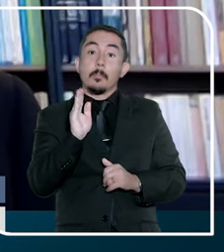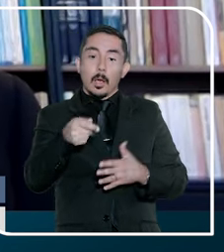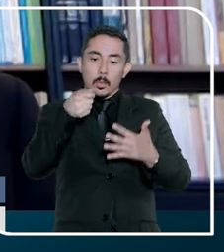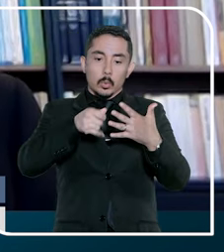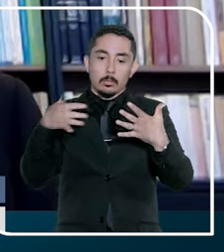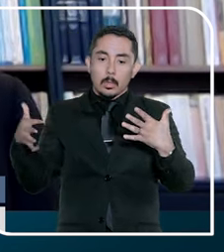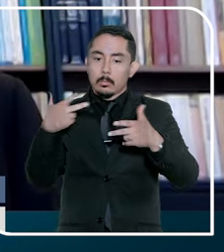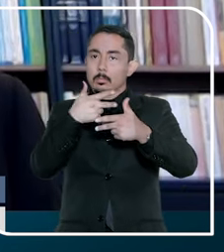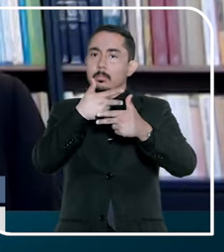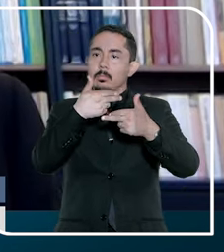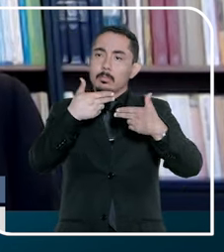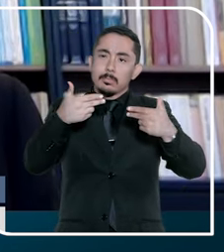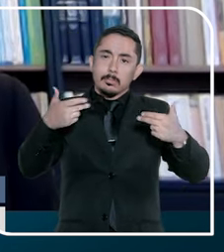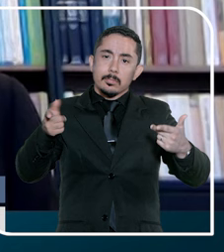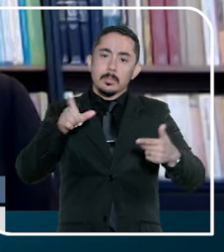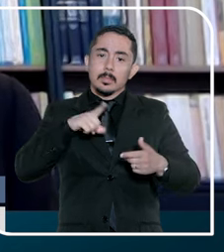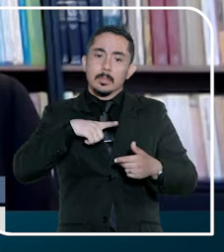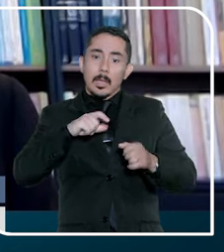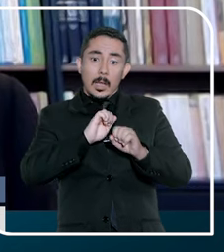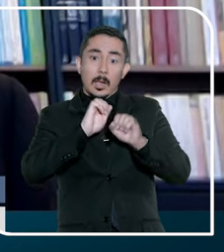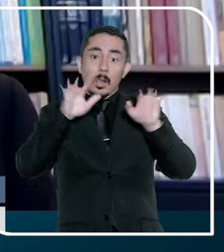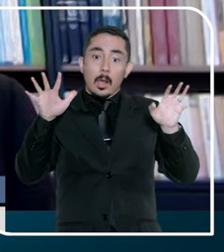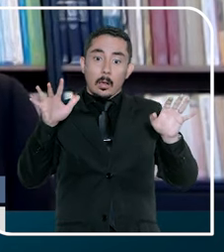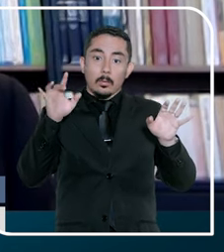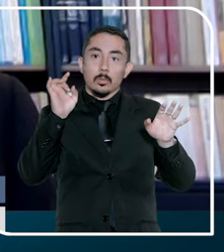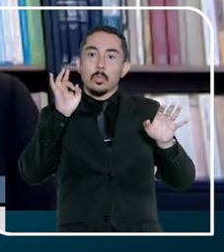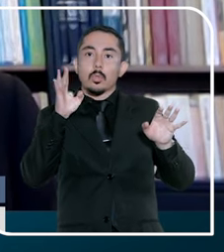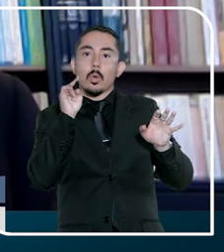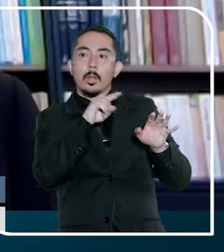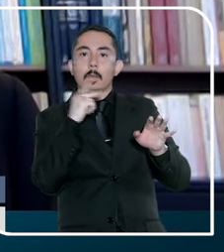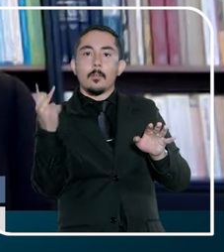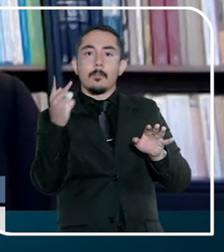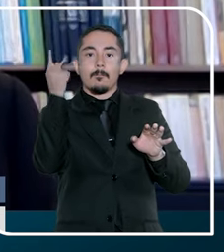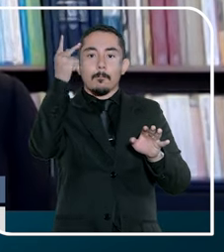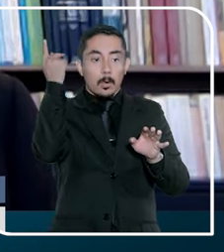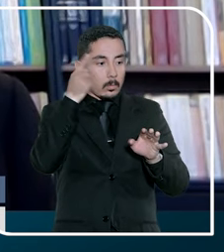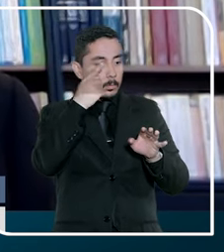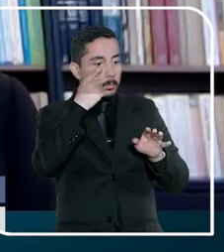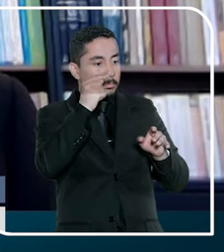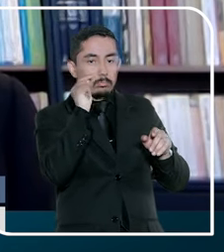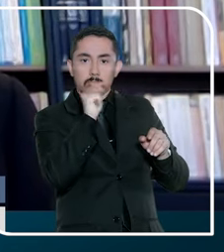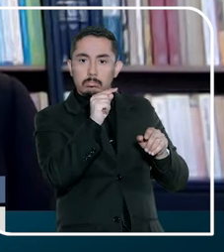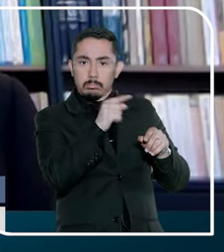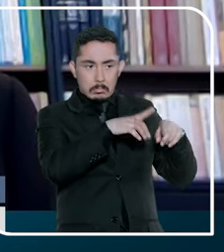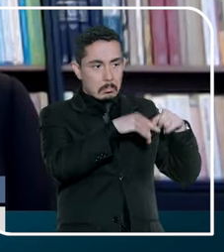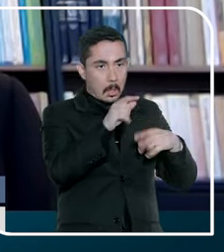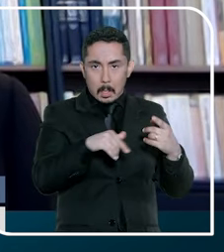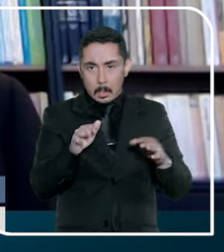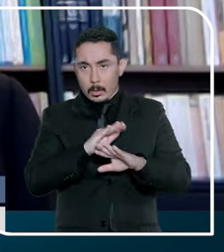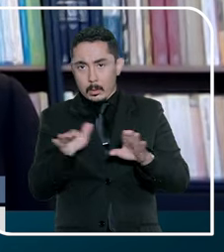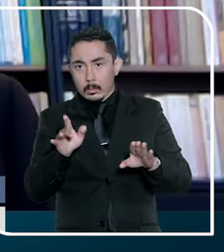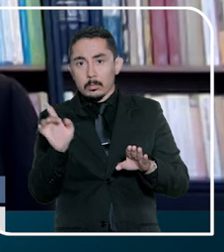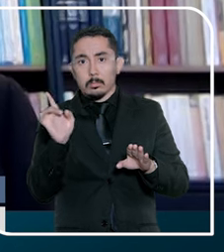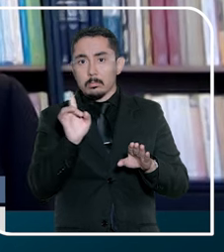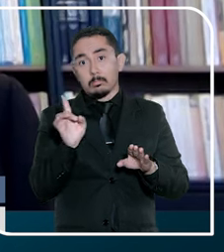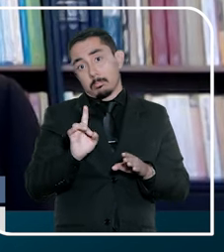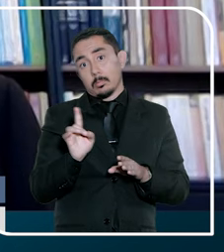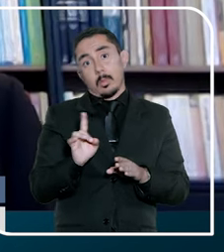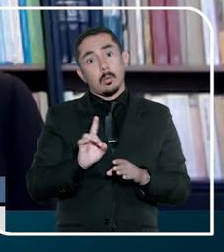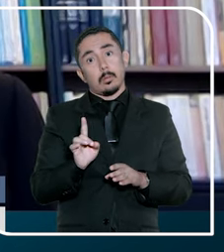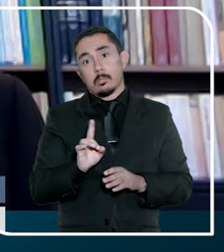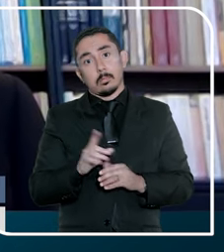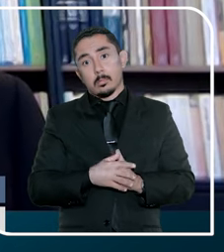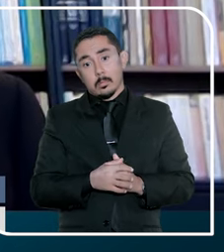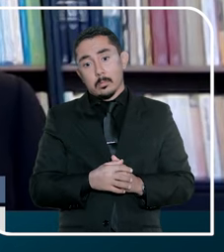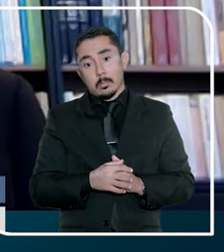ocasiões deixou claro que não é só o valor do objeto o aspecto suficiente para classificar um fato como relevante